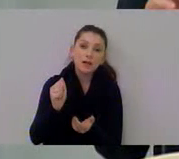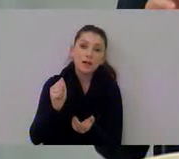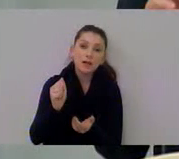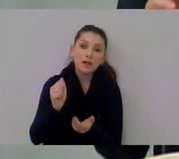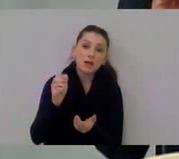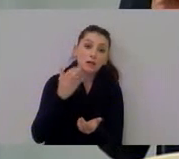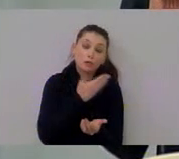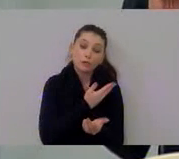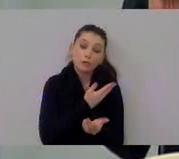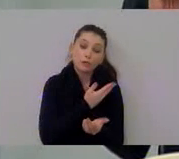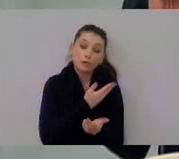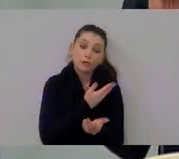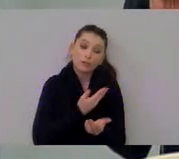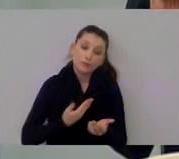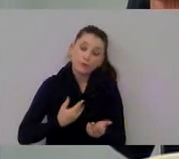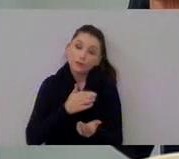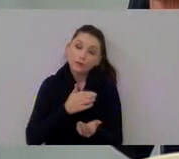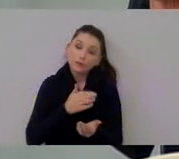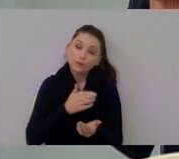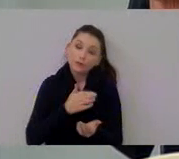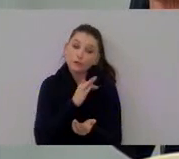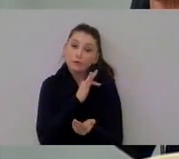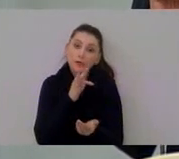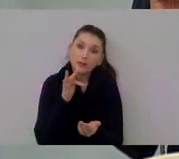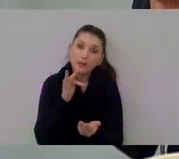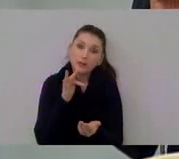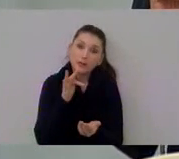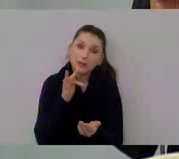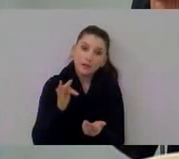do final da